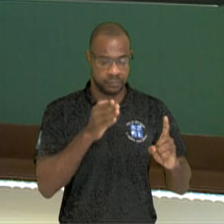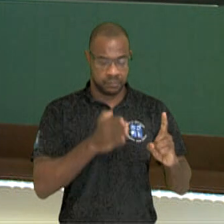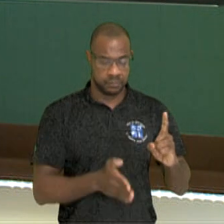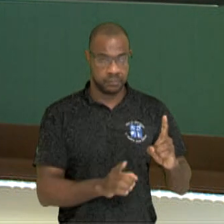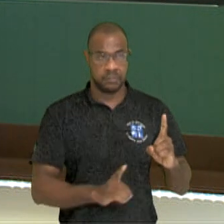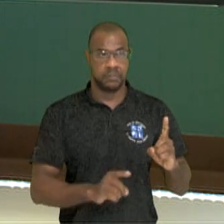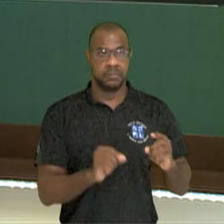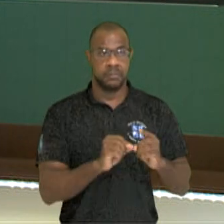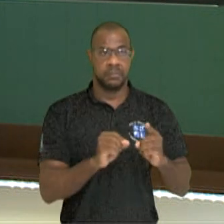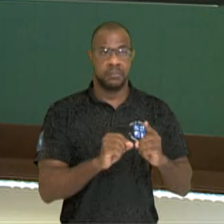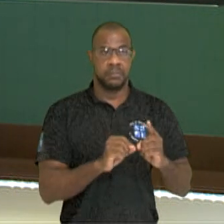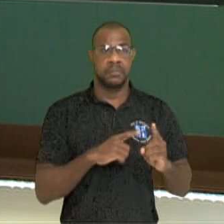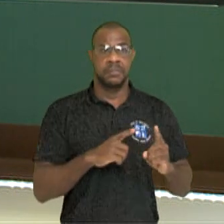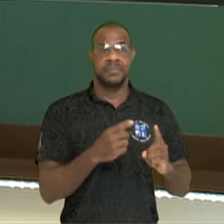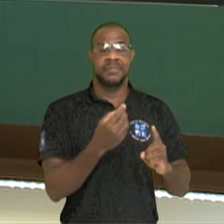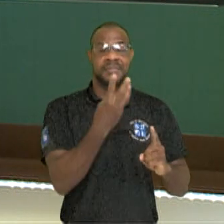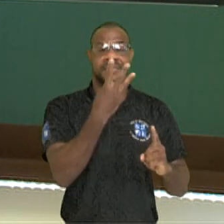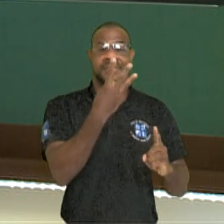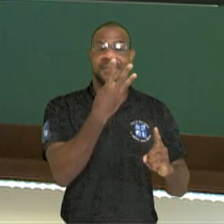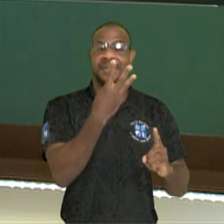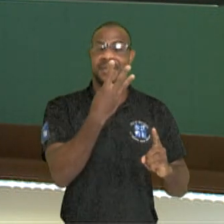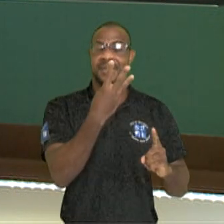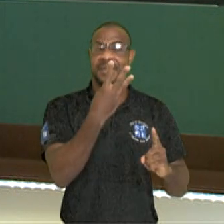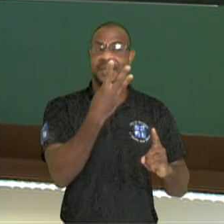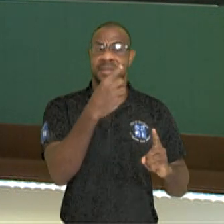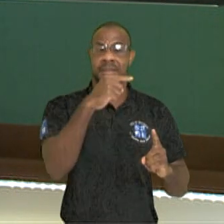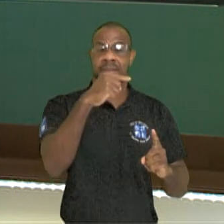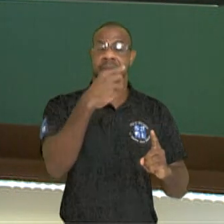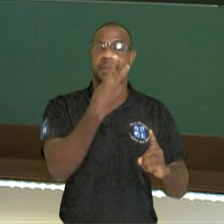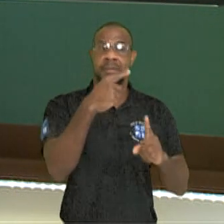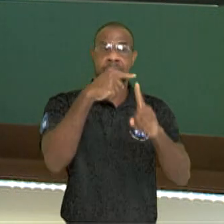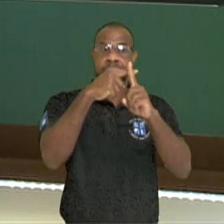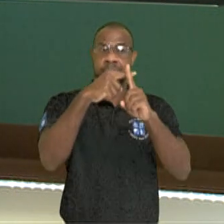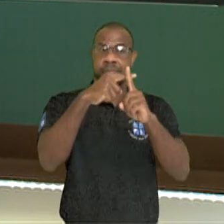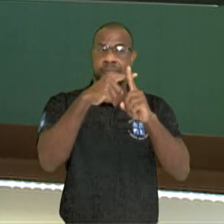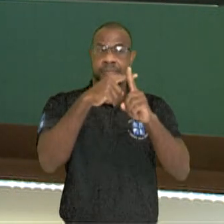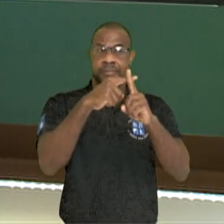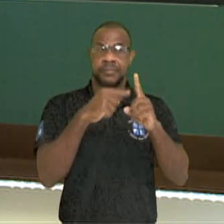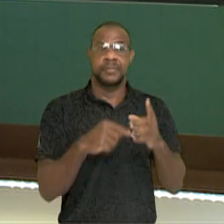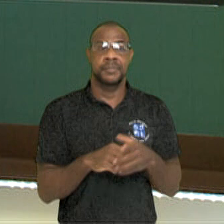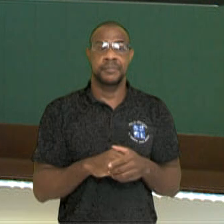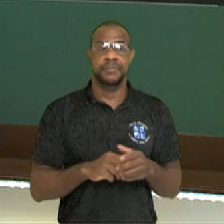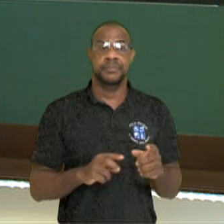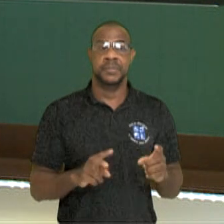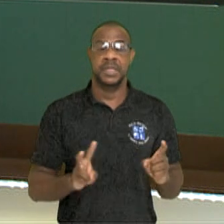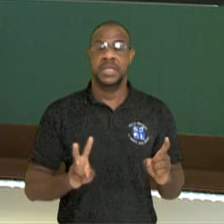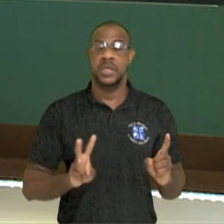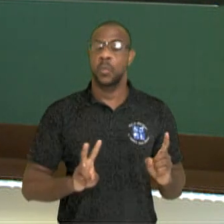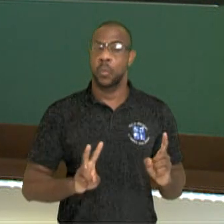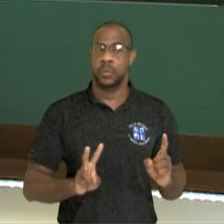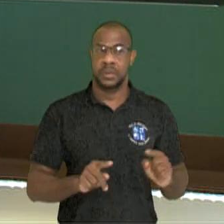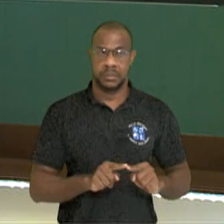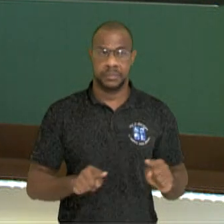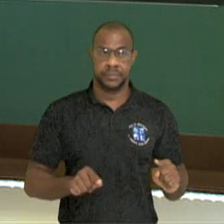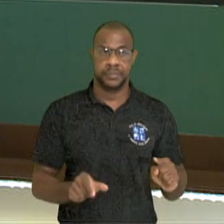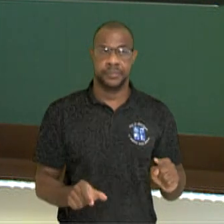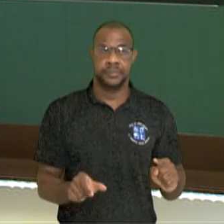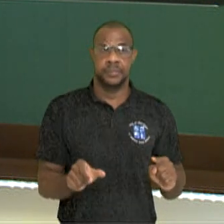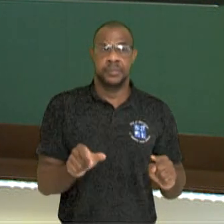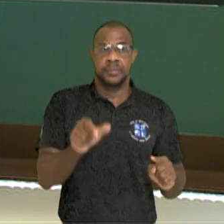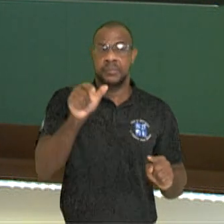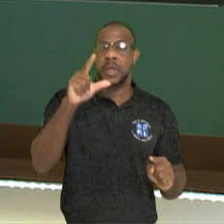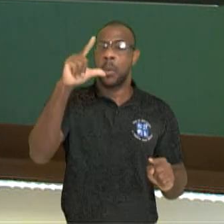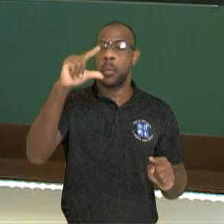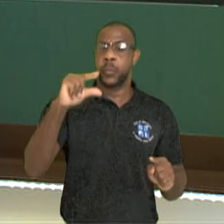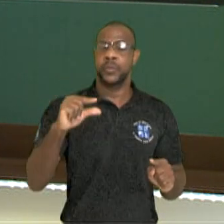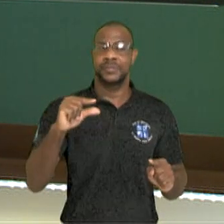uma temperatura de 3 graus positivo, ok? E na segunda-feira, ó, na segunda-feira, essa temperatura